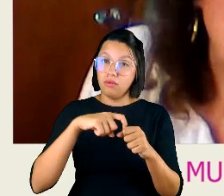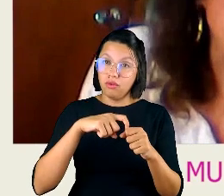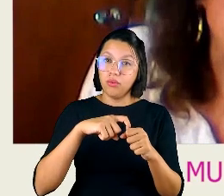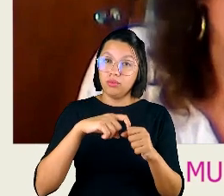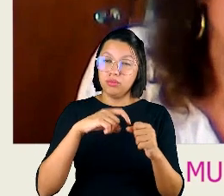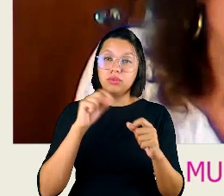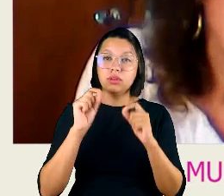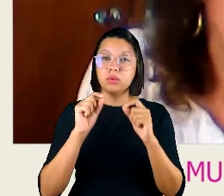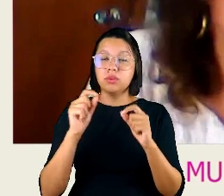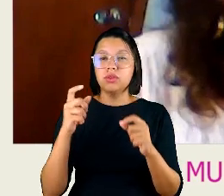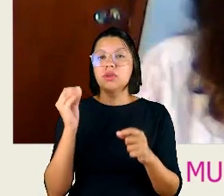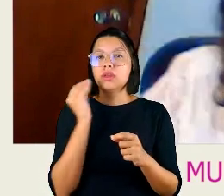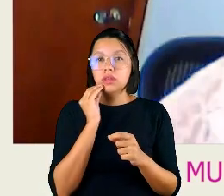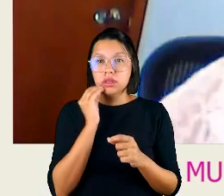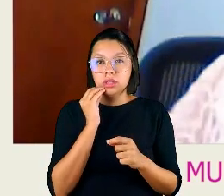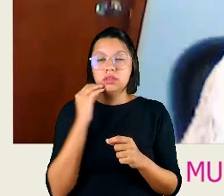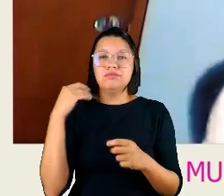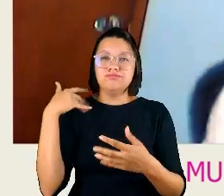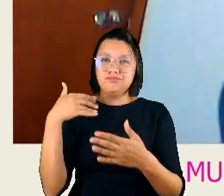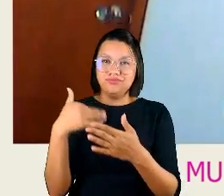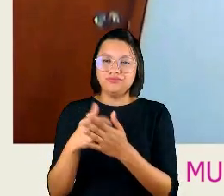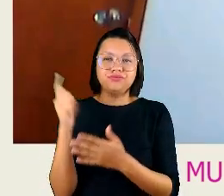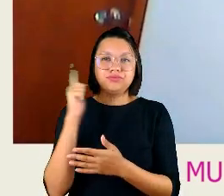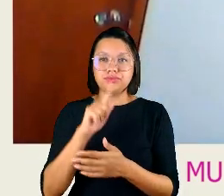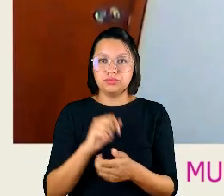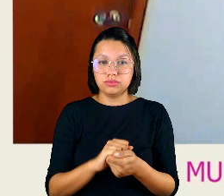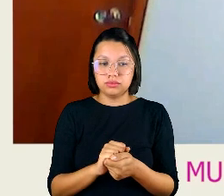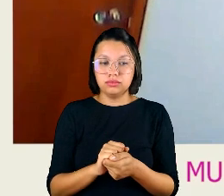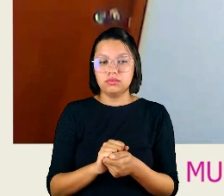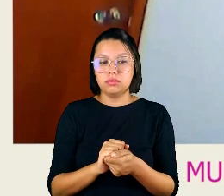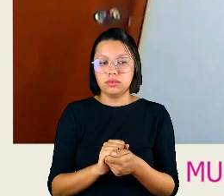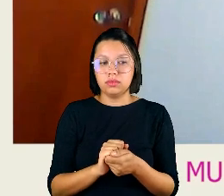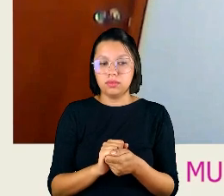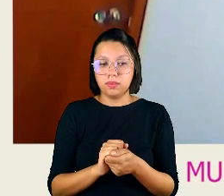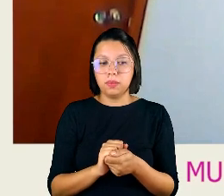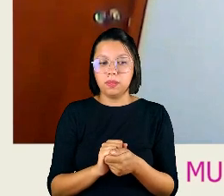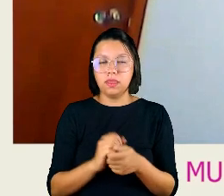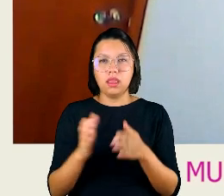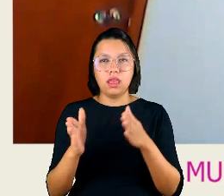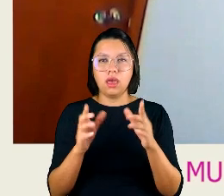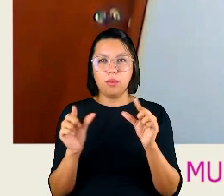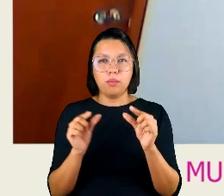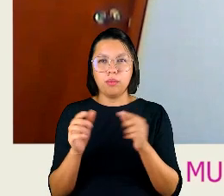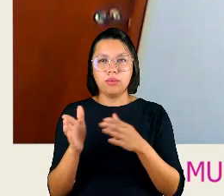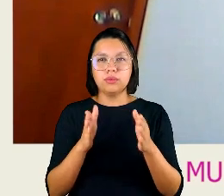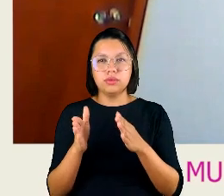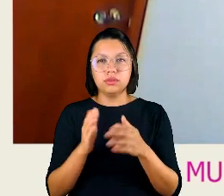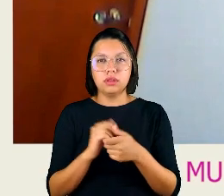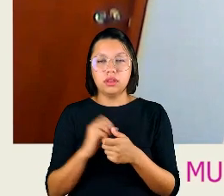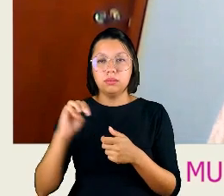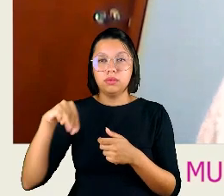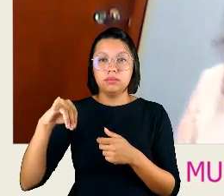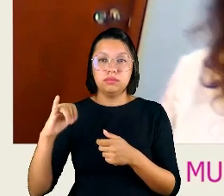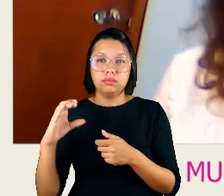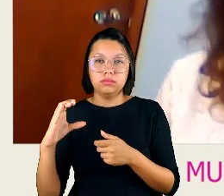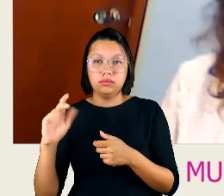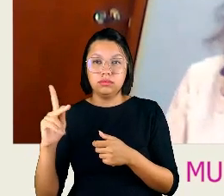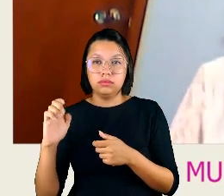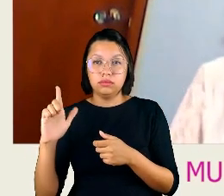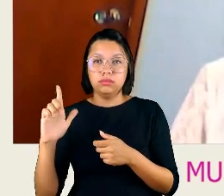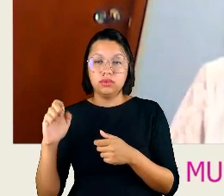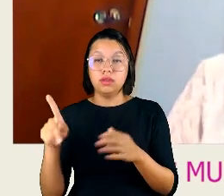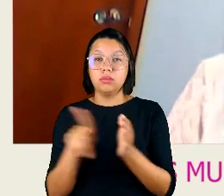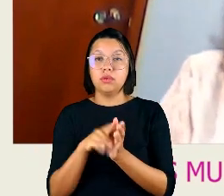tentando alcançar. Inclusive, recentemente, Michelle Bachelet, que é dos direitos humanos da ONU, né, alta